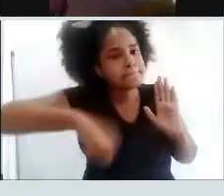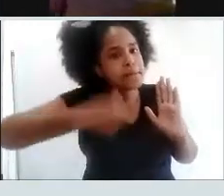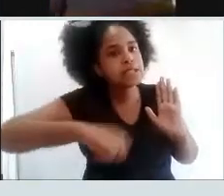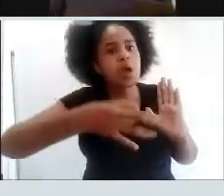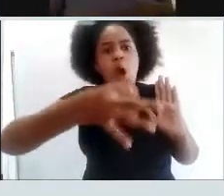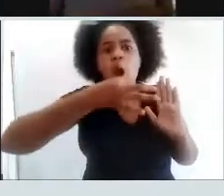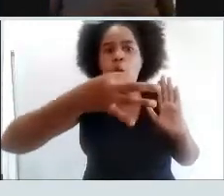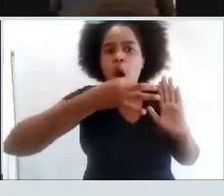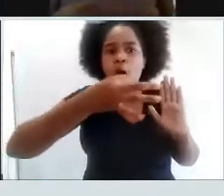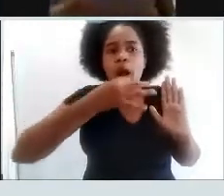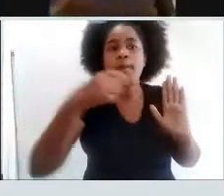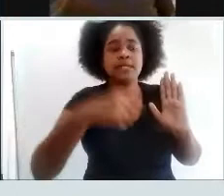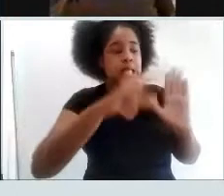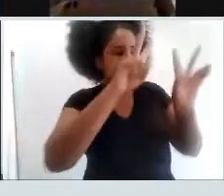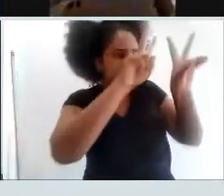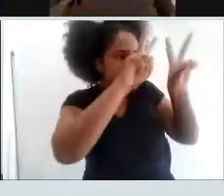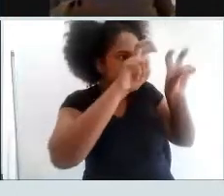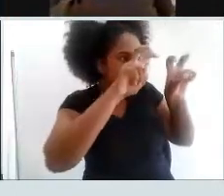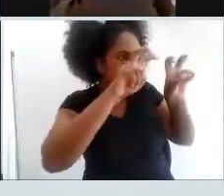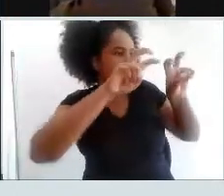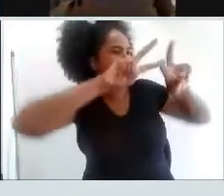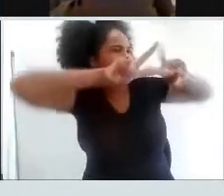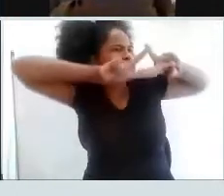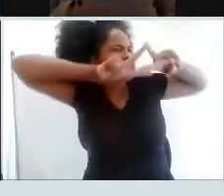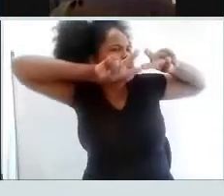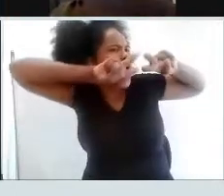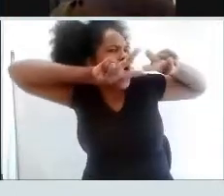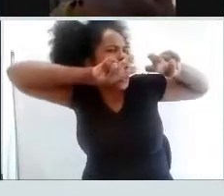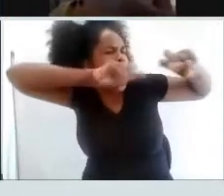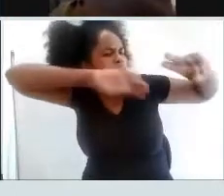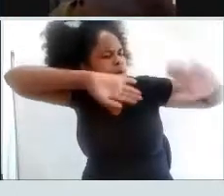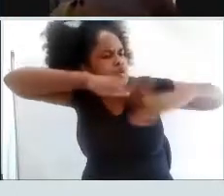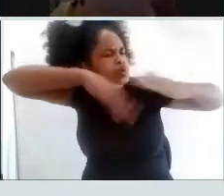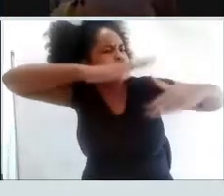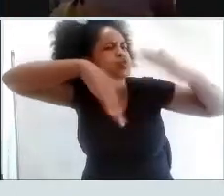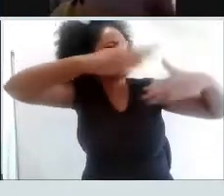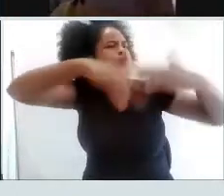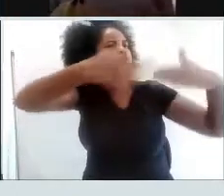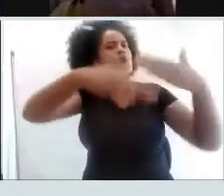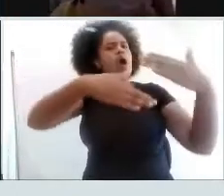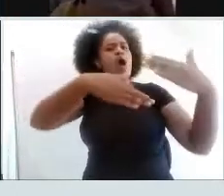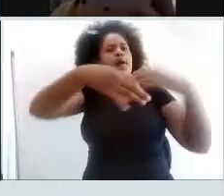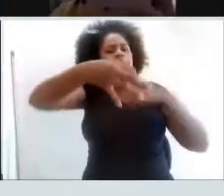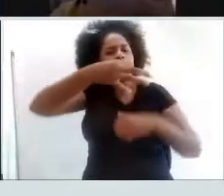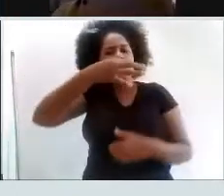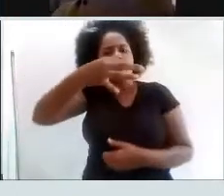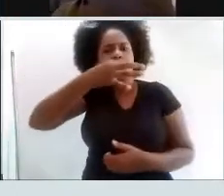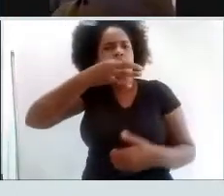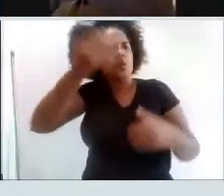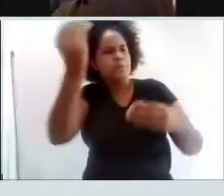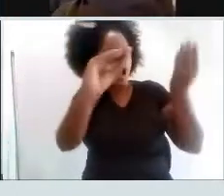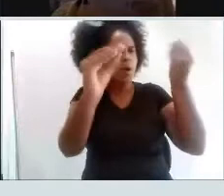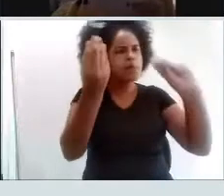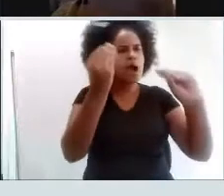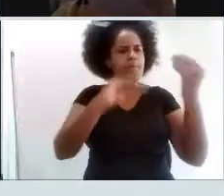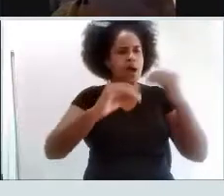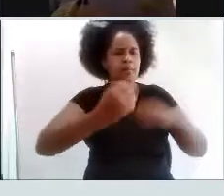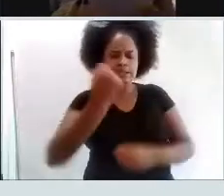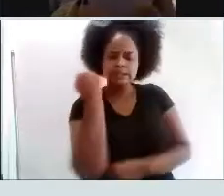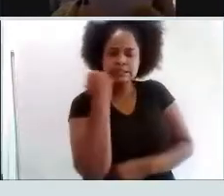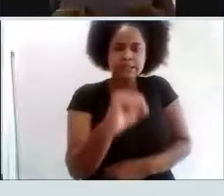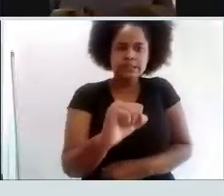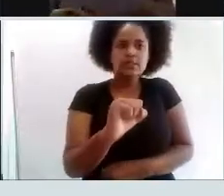pegar aquele tema e realmente desenvolvê-lo para mostrar qual é o seu ponto de vista. Então, qual é o que